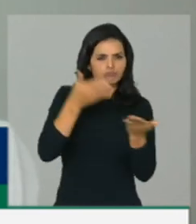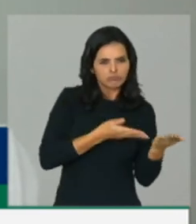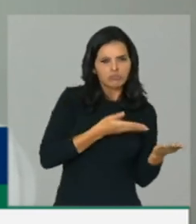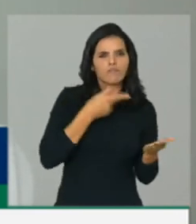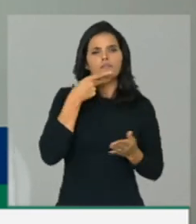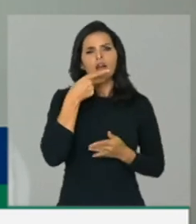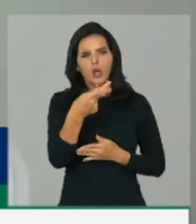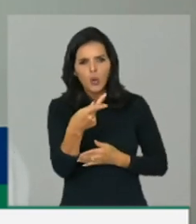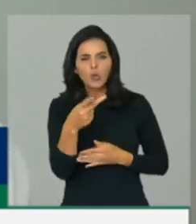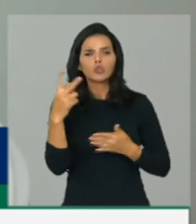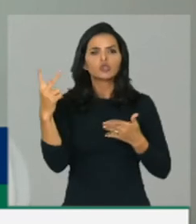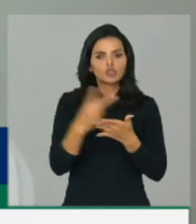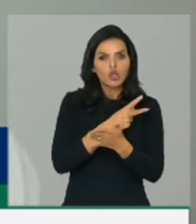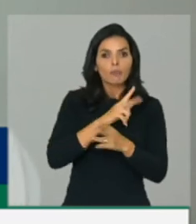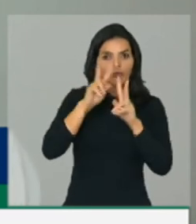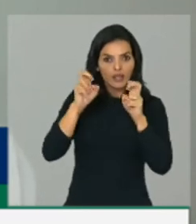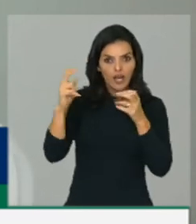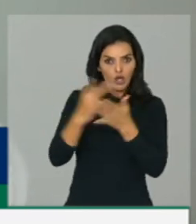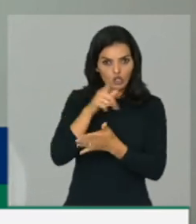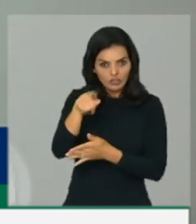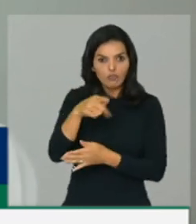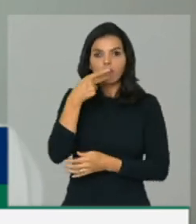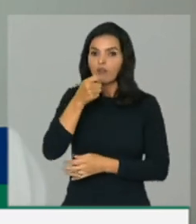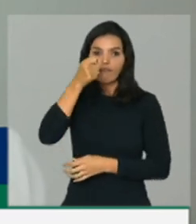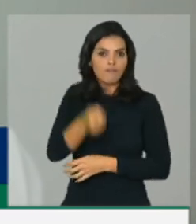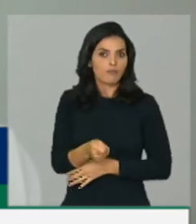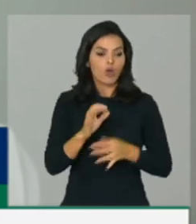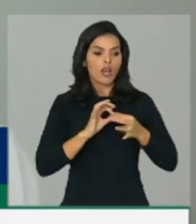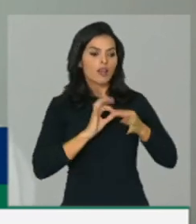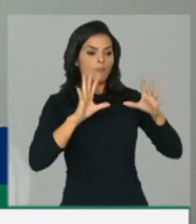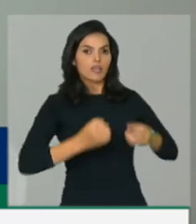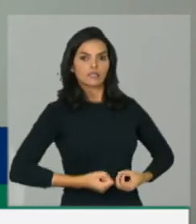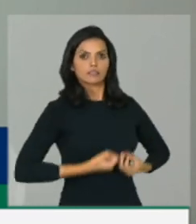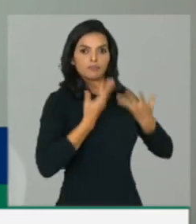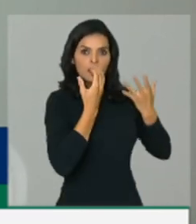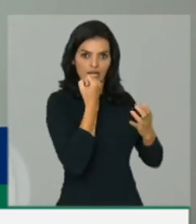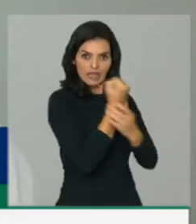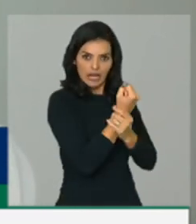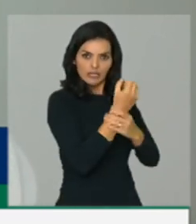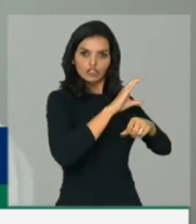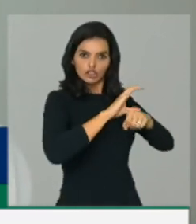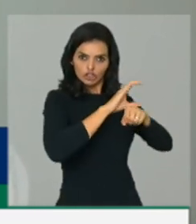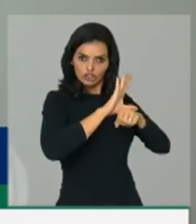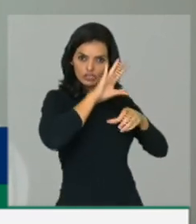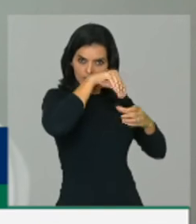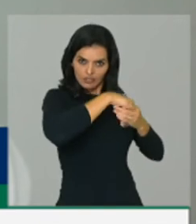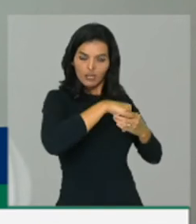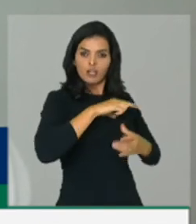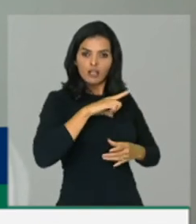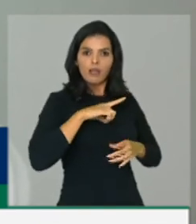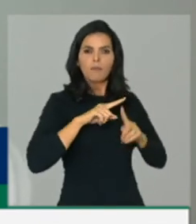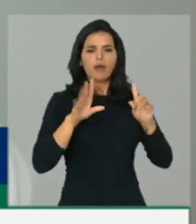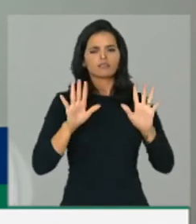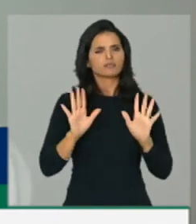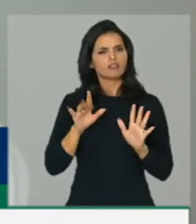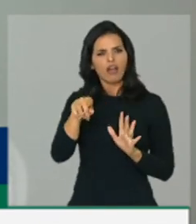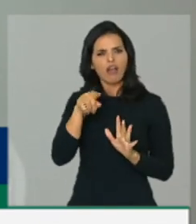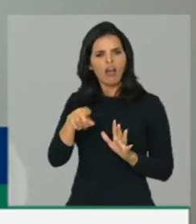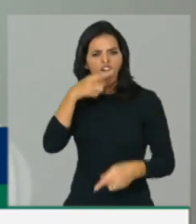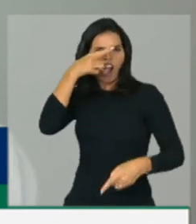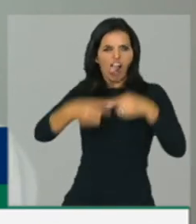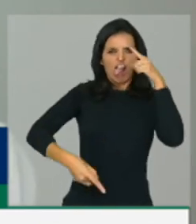esse caso concreto, afirmaram que a liberdade de expressão garantida na nossa Constituição não permite a